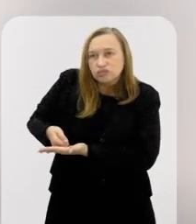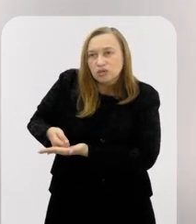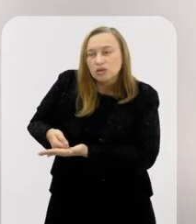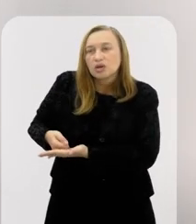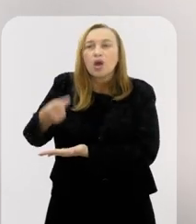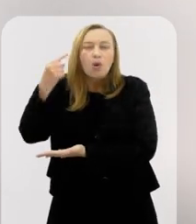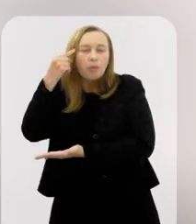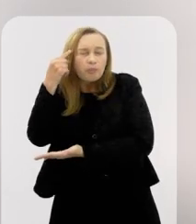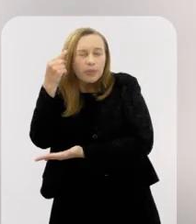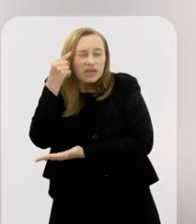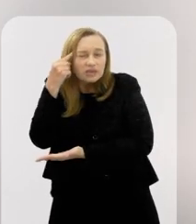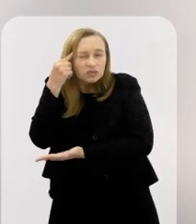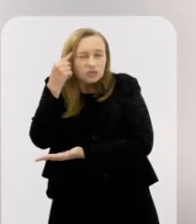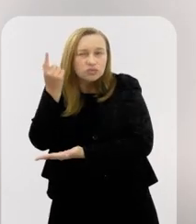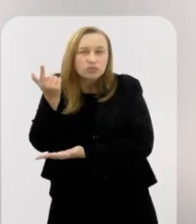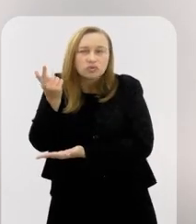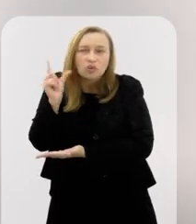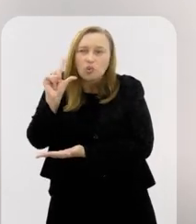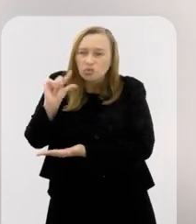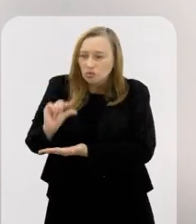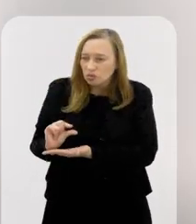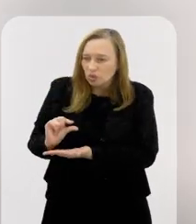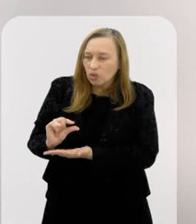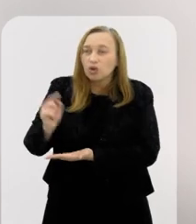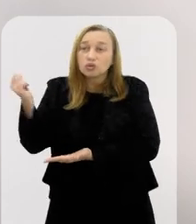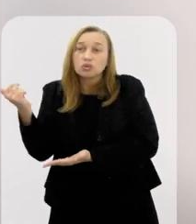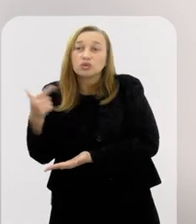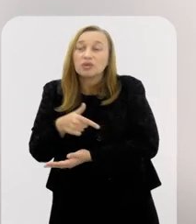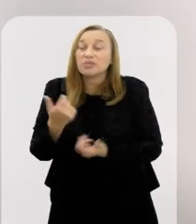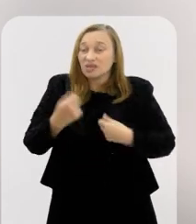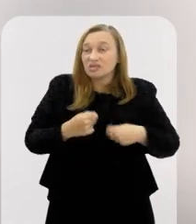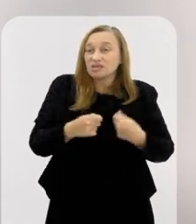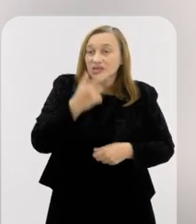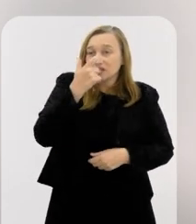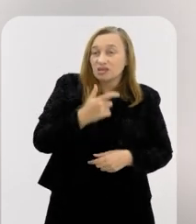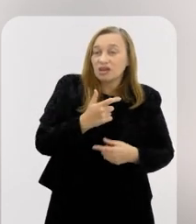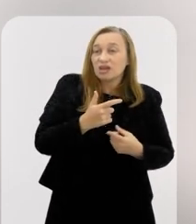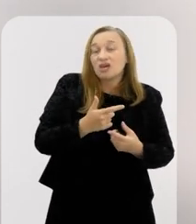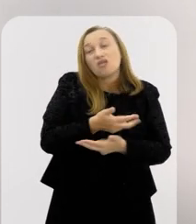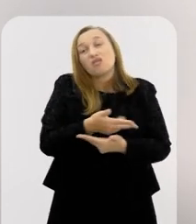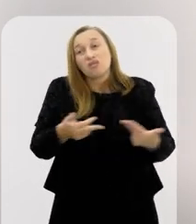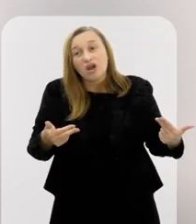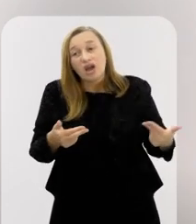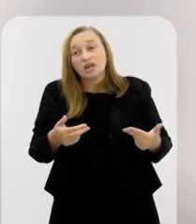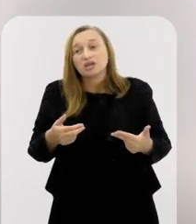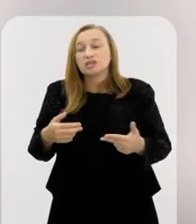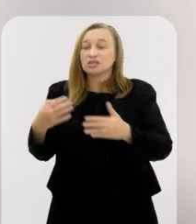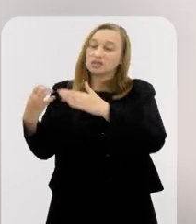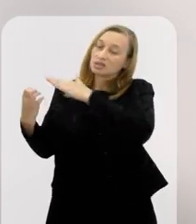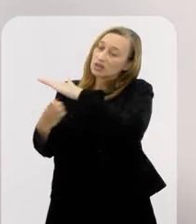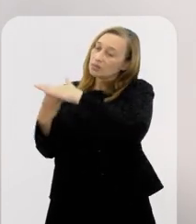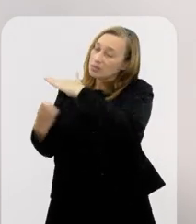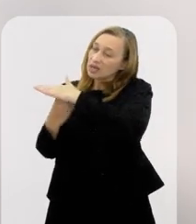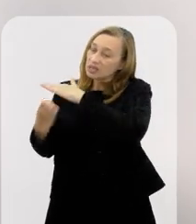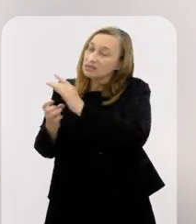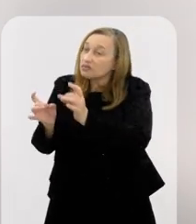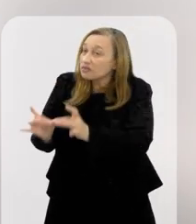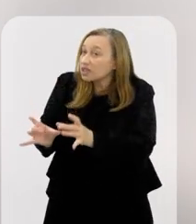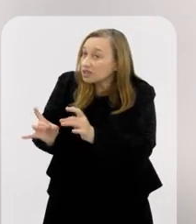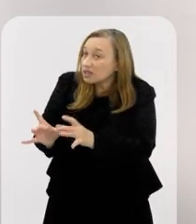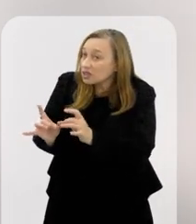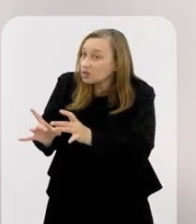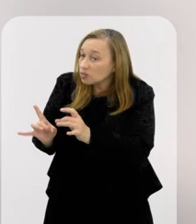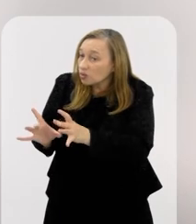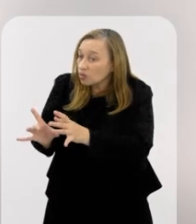penso que elas ainda são muito muito menores do que deveriam ser porque H muitos prestadores de serviço muitos vendedores